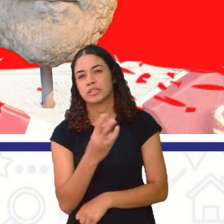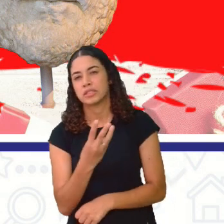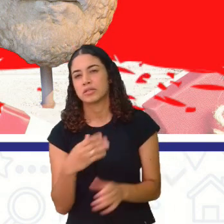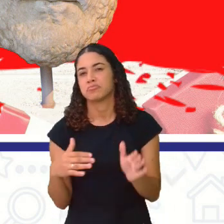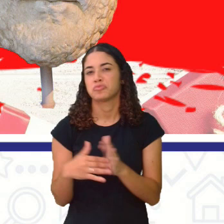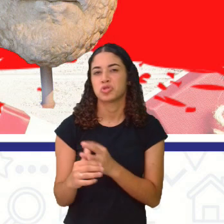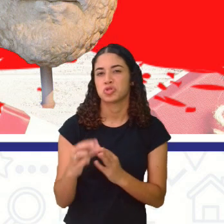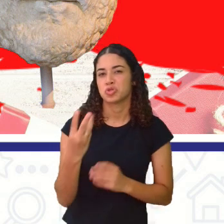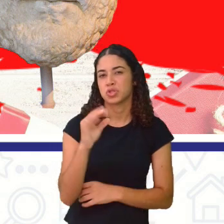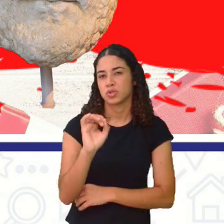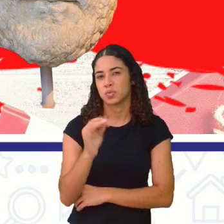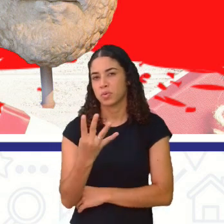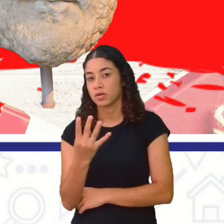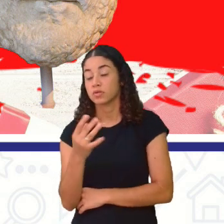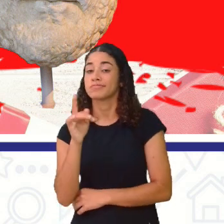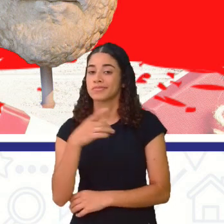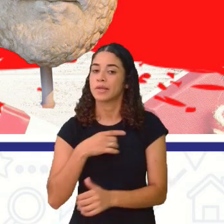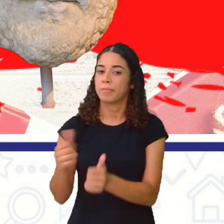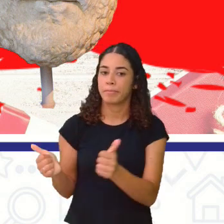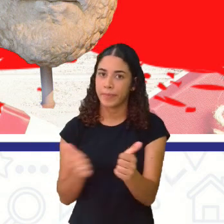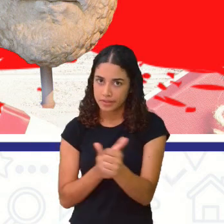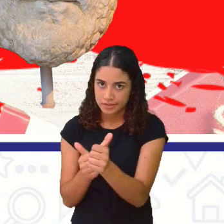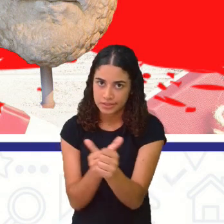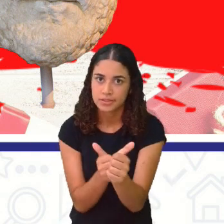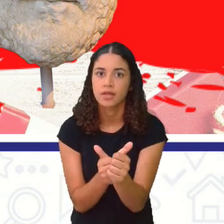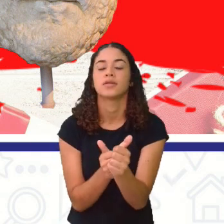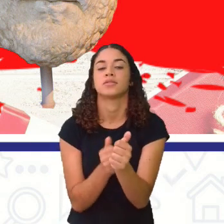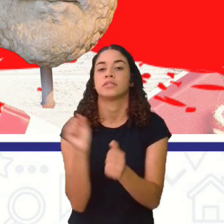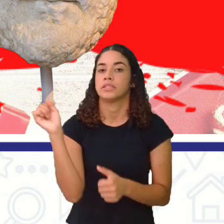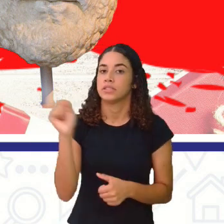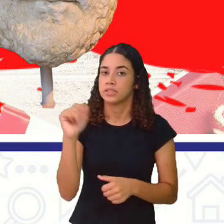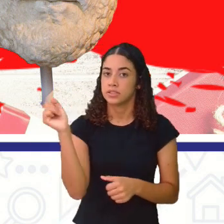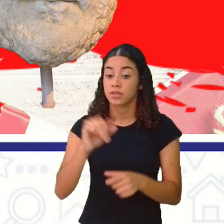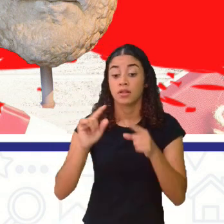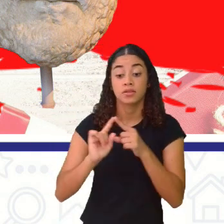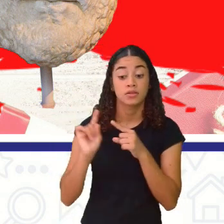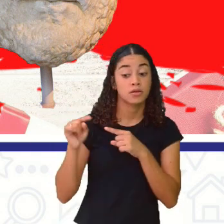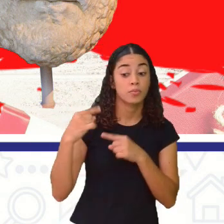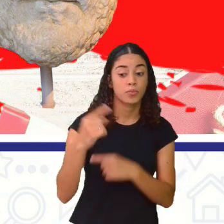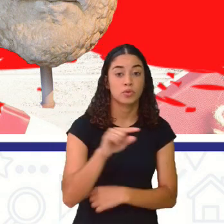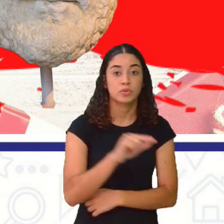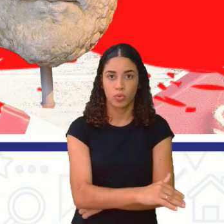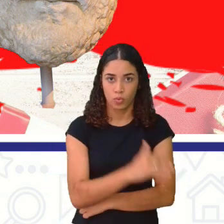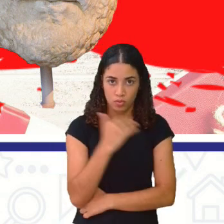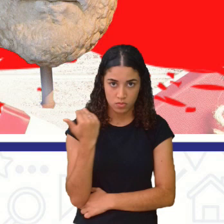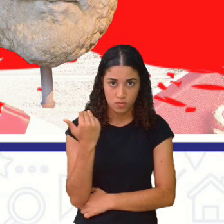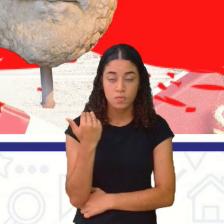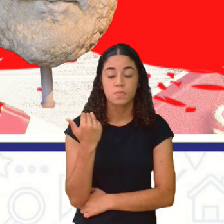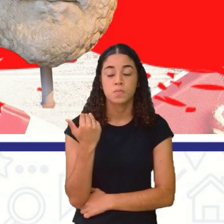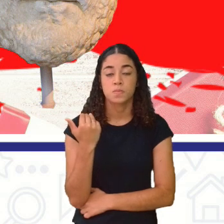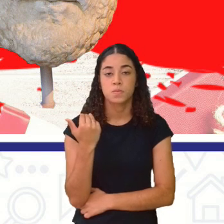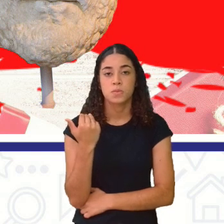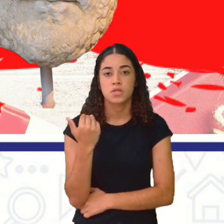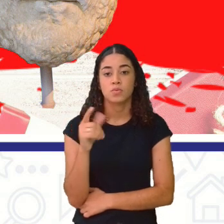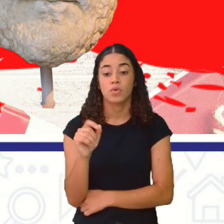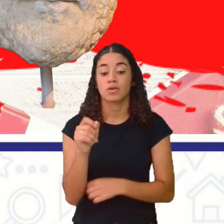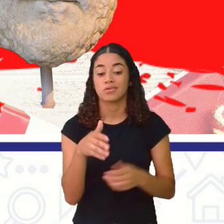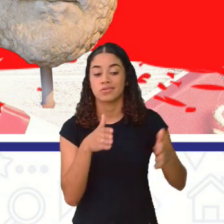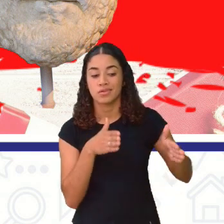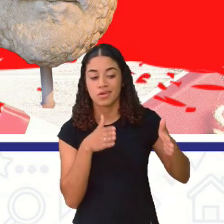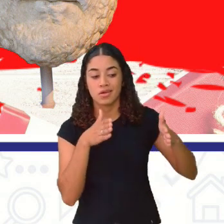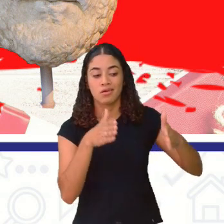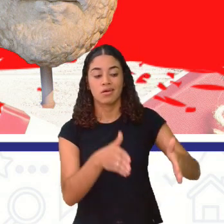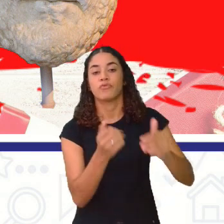termina sendo perseguido ali e após a sua morte, né, ele foi